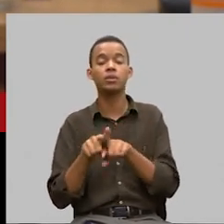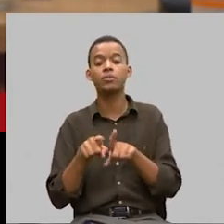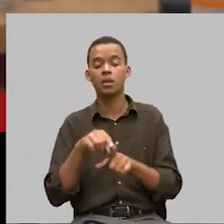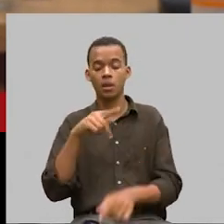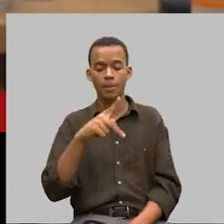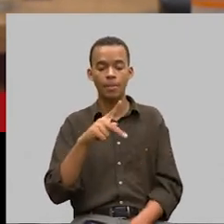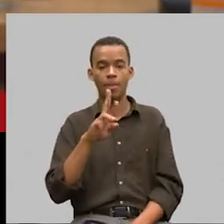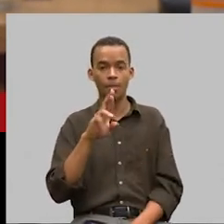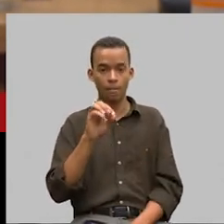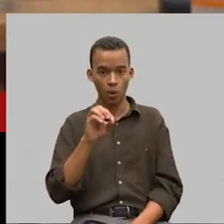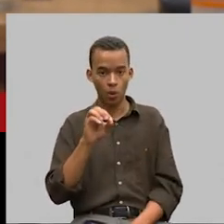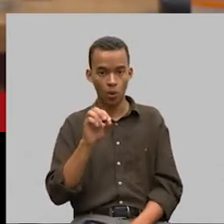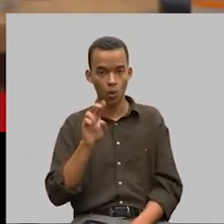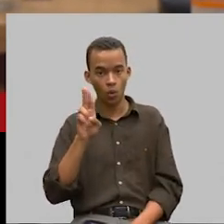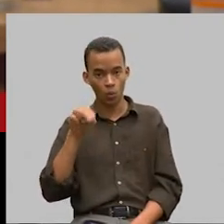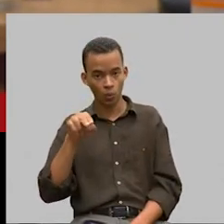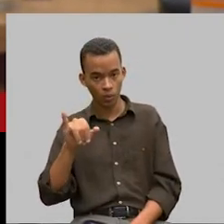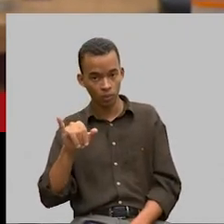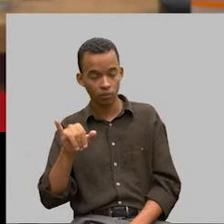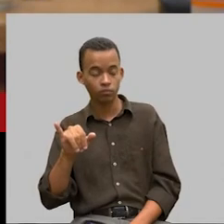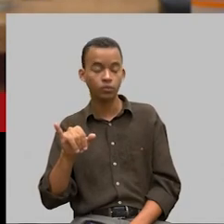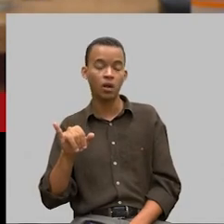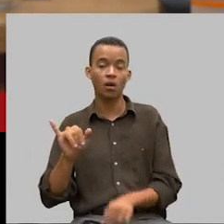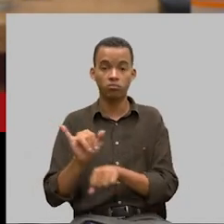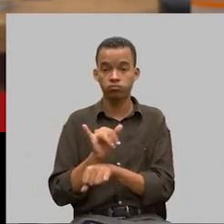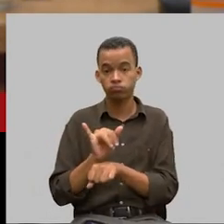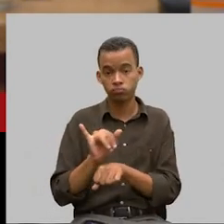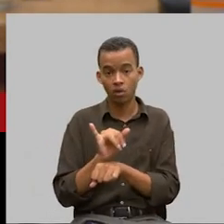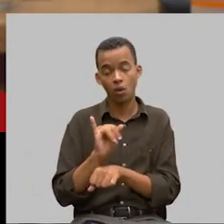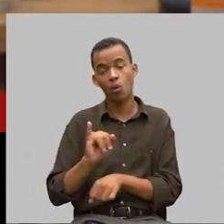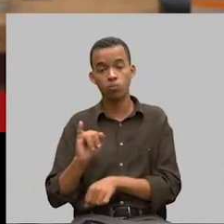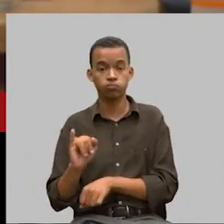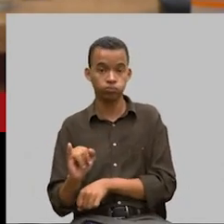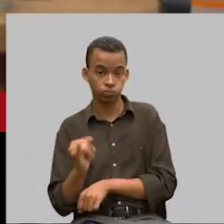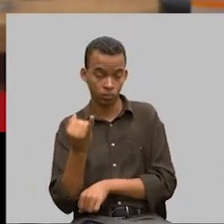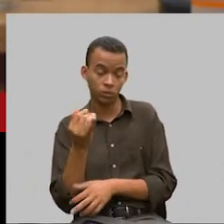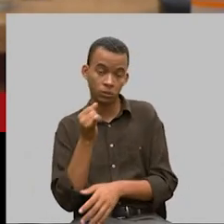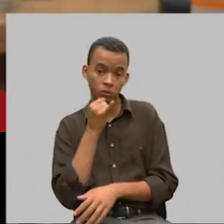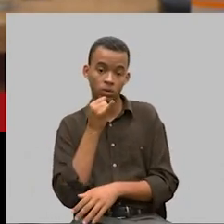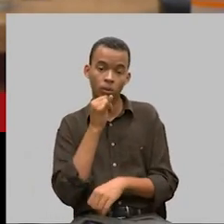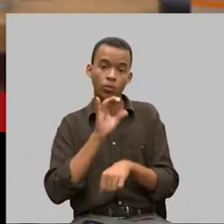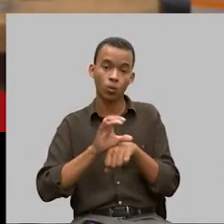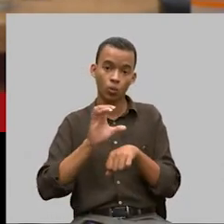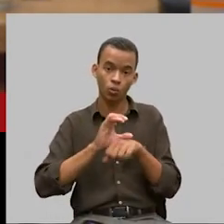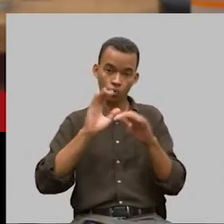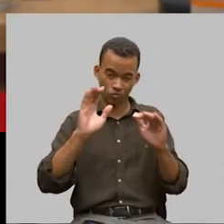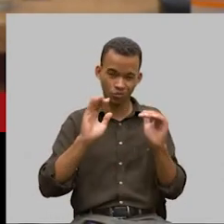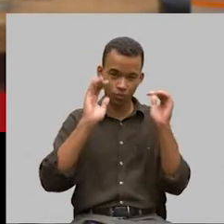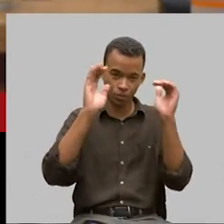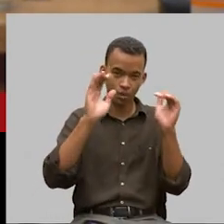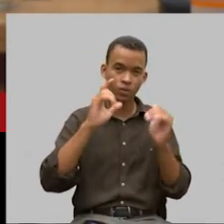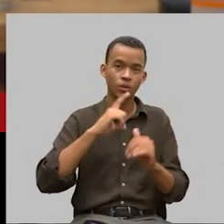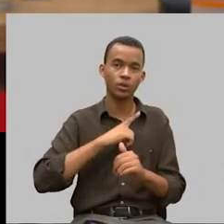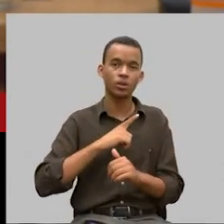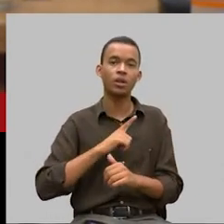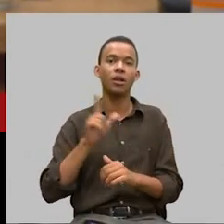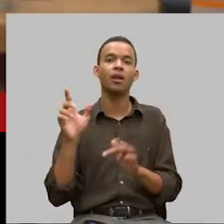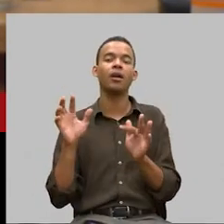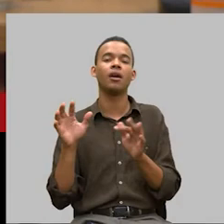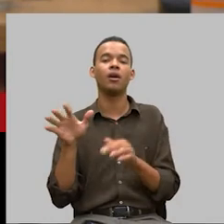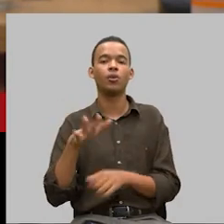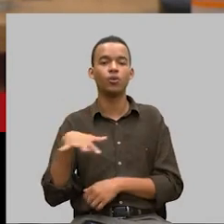aproveitar algumas brechas o Alex tava me falando que vai ter curso superior na escola famíliar na natalândia E